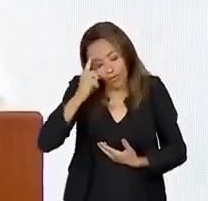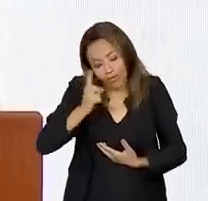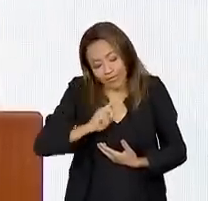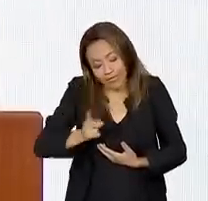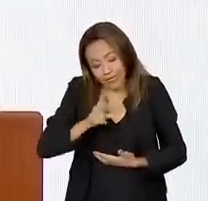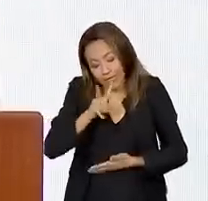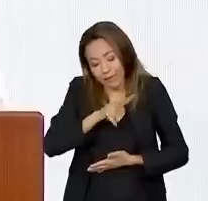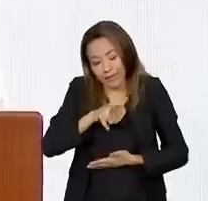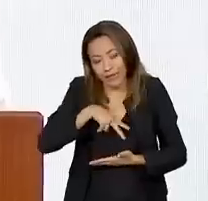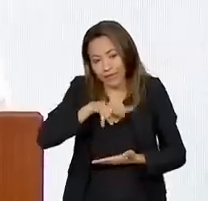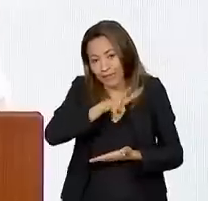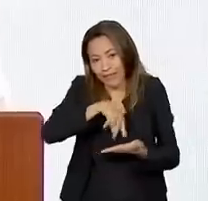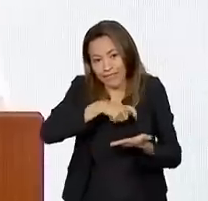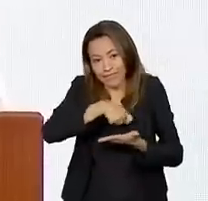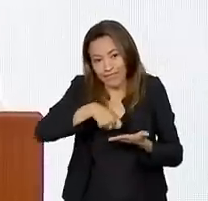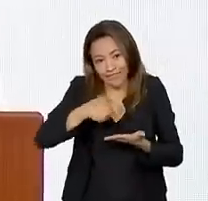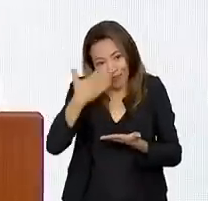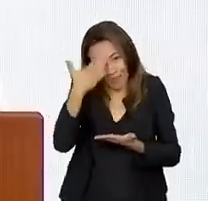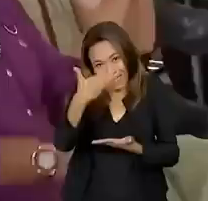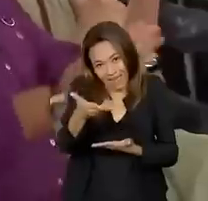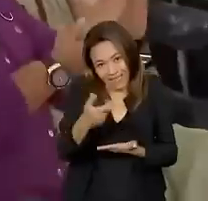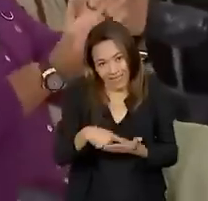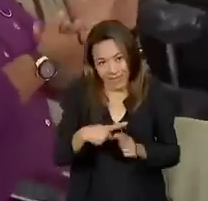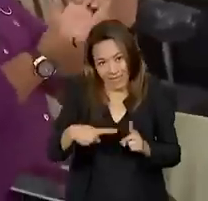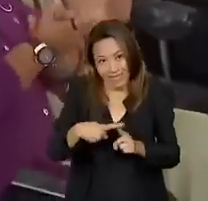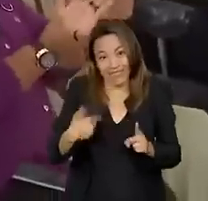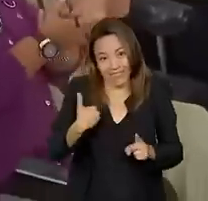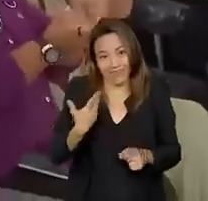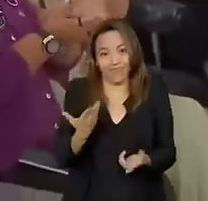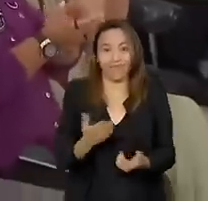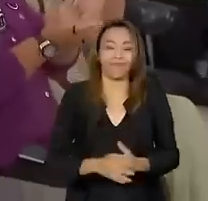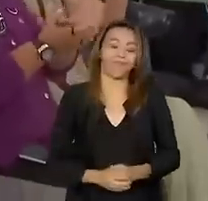semi-analfabeta. Obrigada.